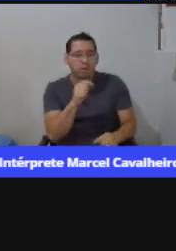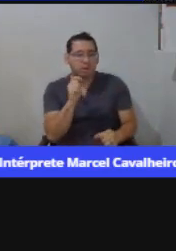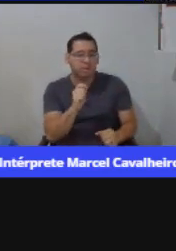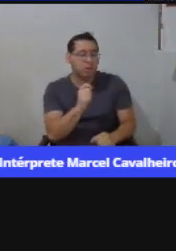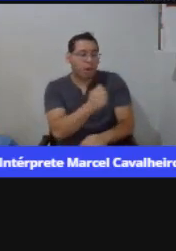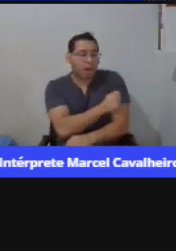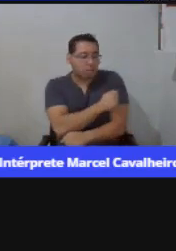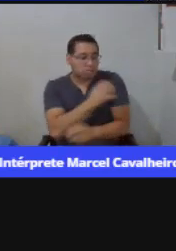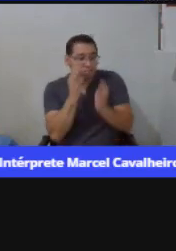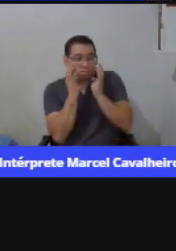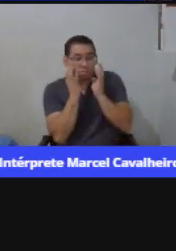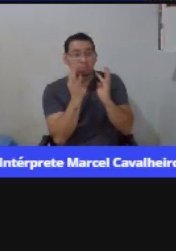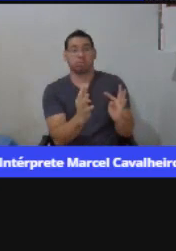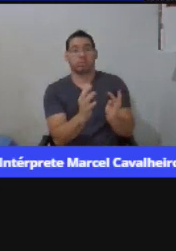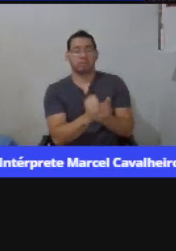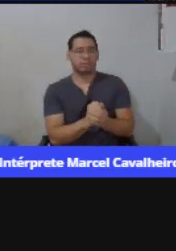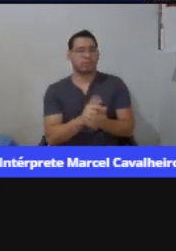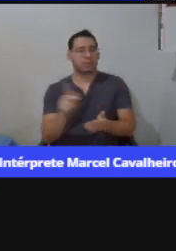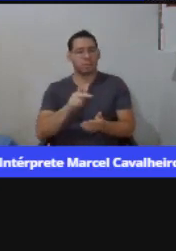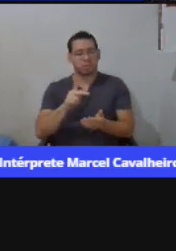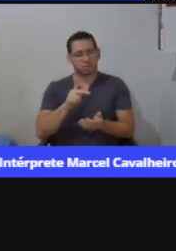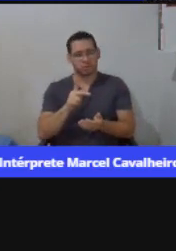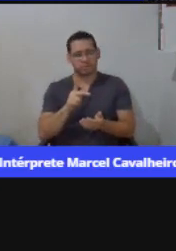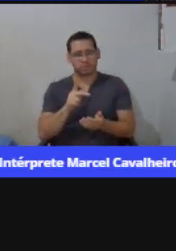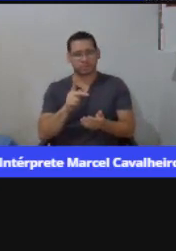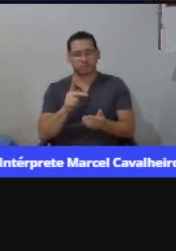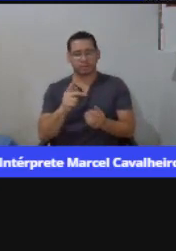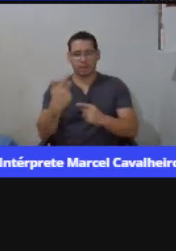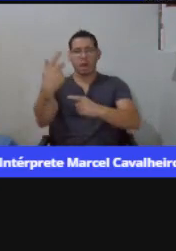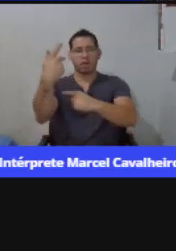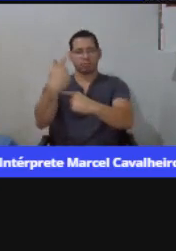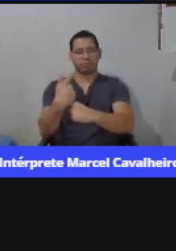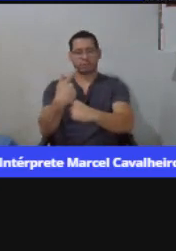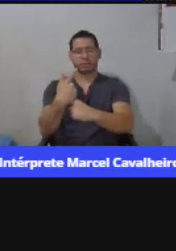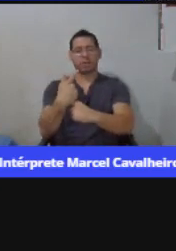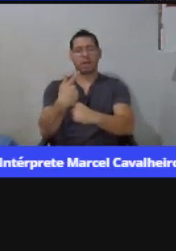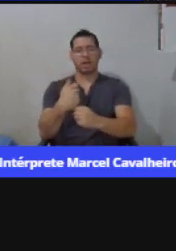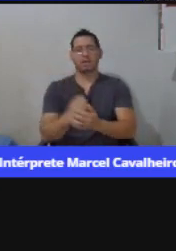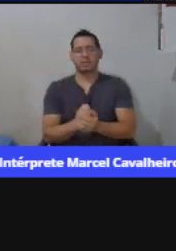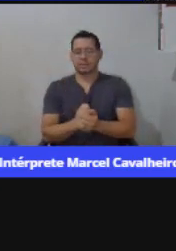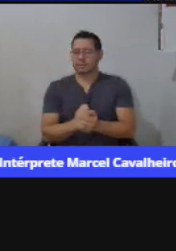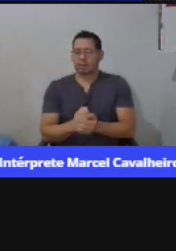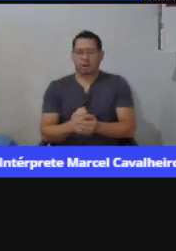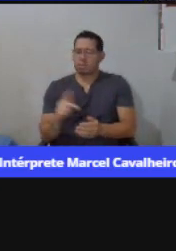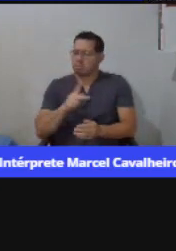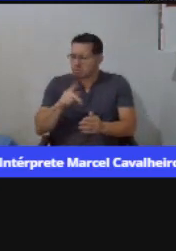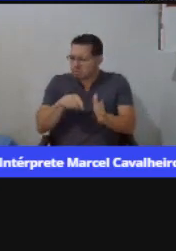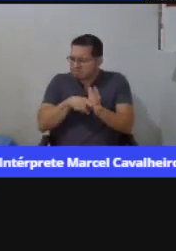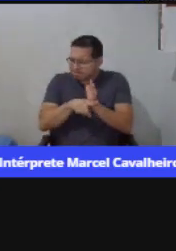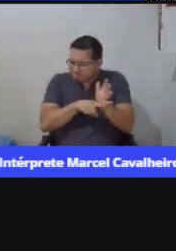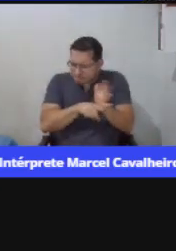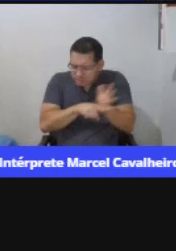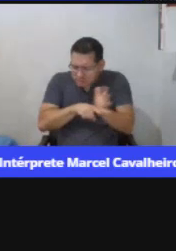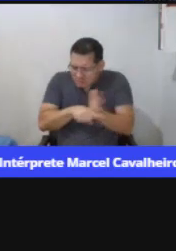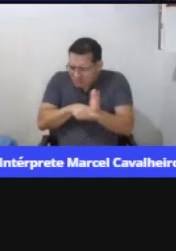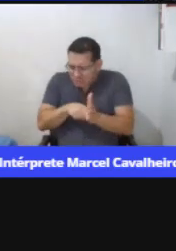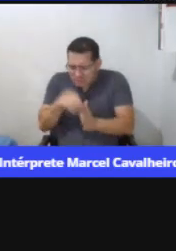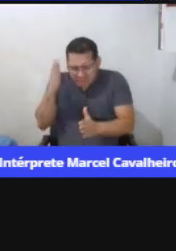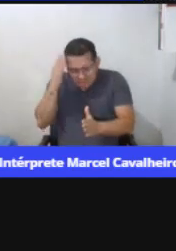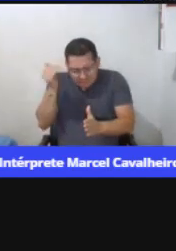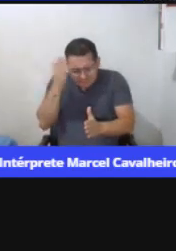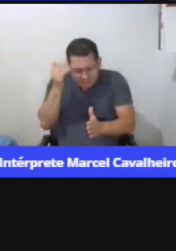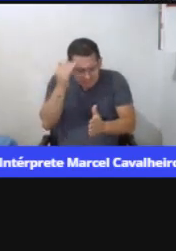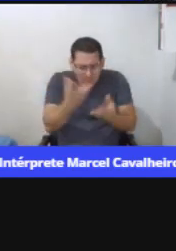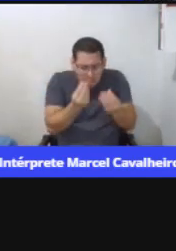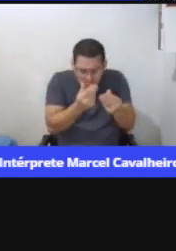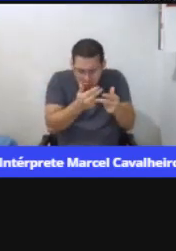Os professores que gravam as aulas, eles vêm munidos de informação, de material concreto,